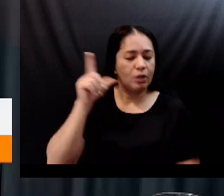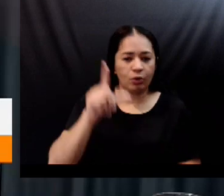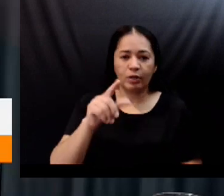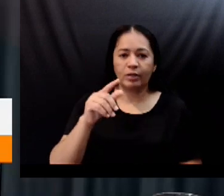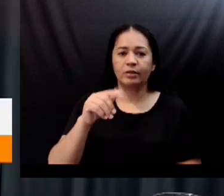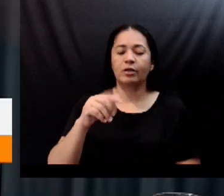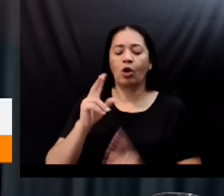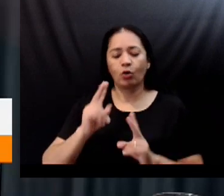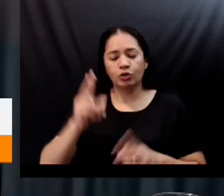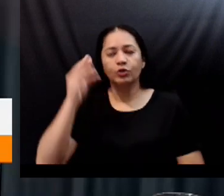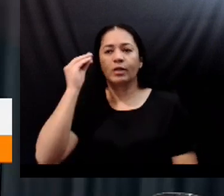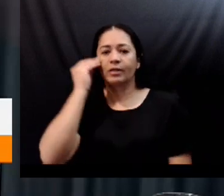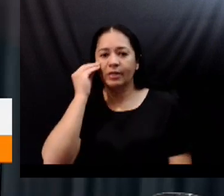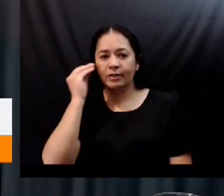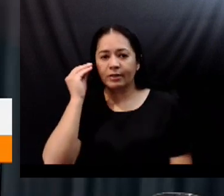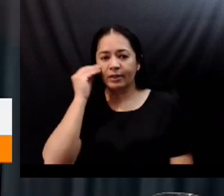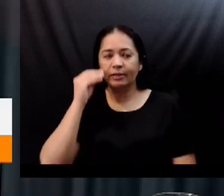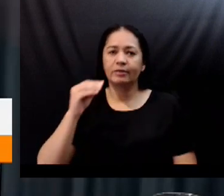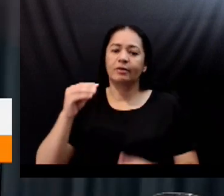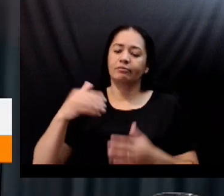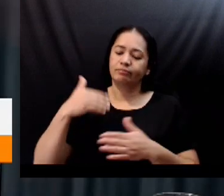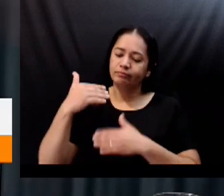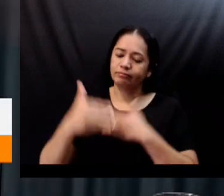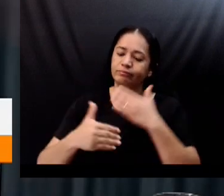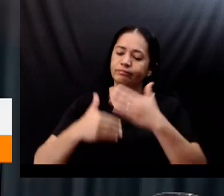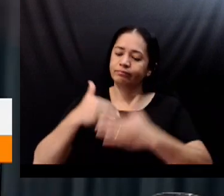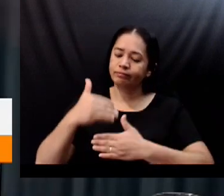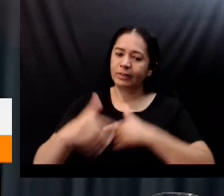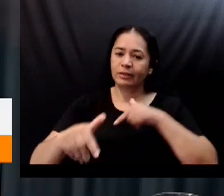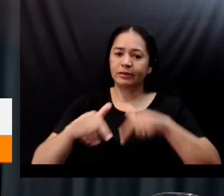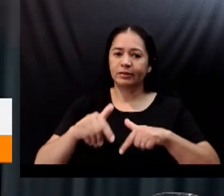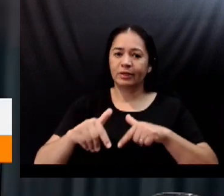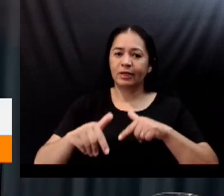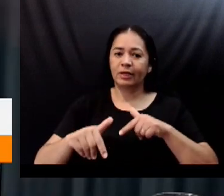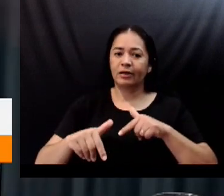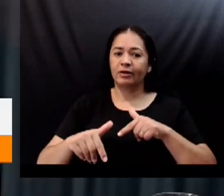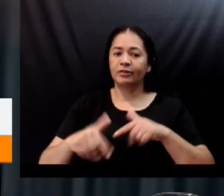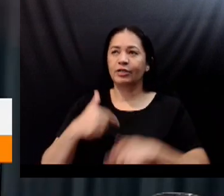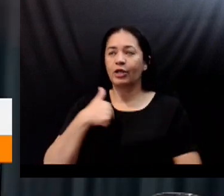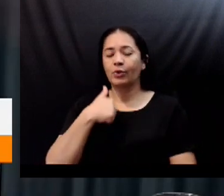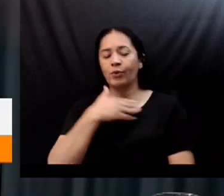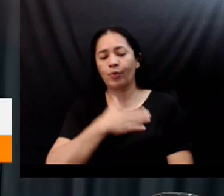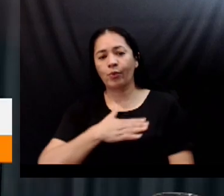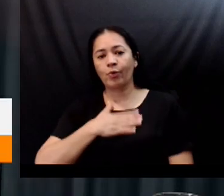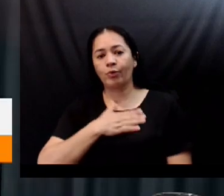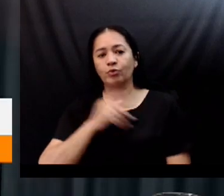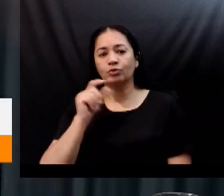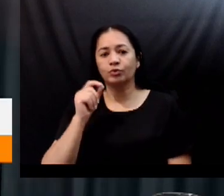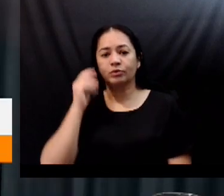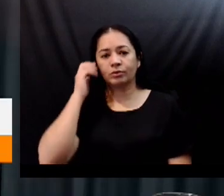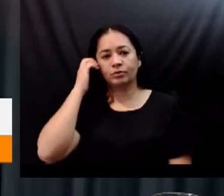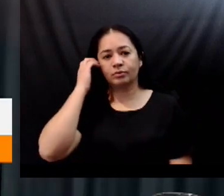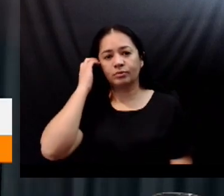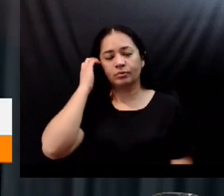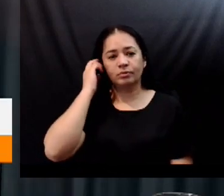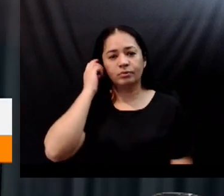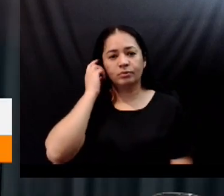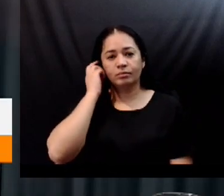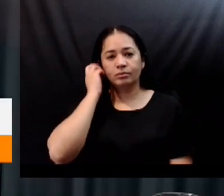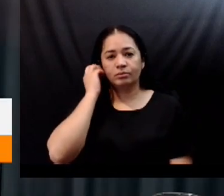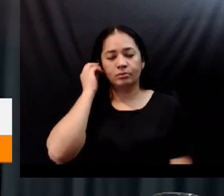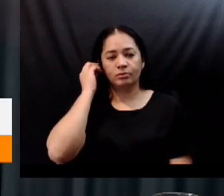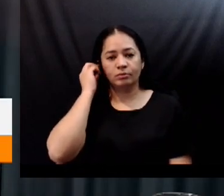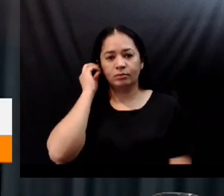tentando. E aí você vai trabalhando isso em você. E eu gosto muito, de parear o descanso